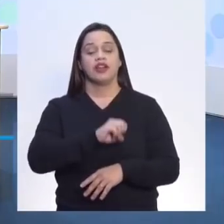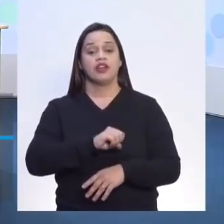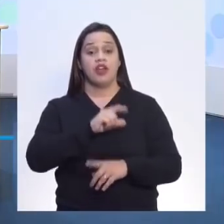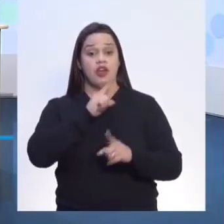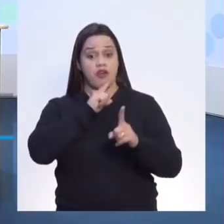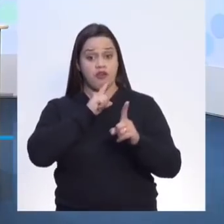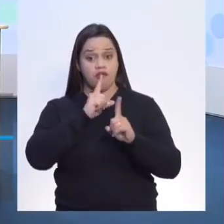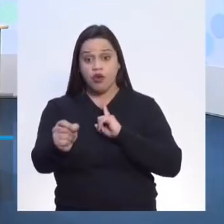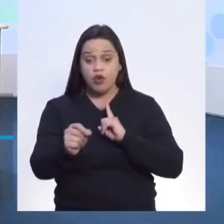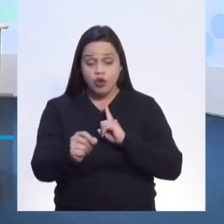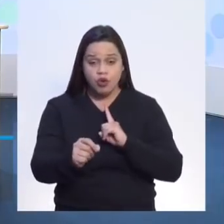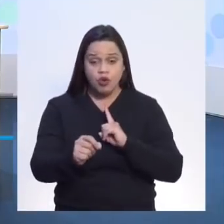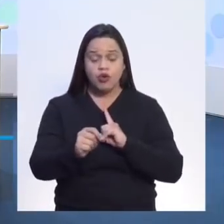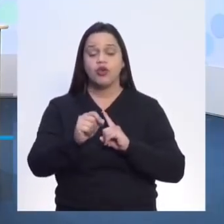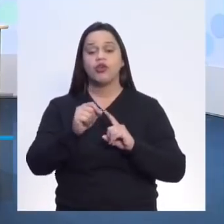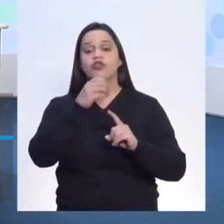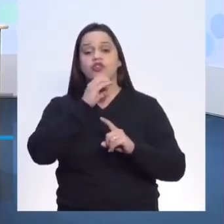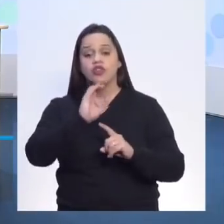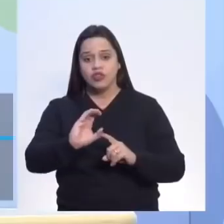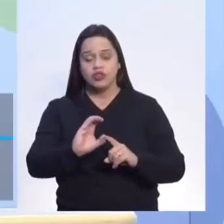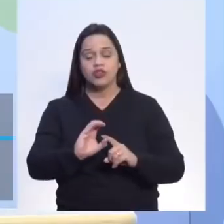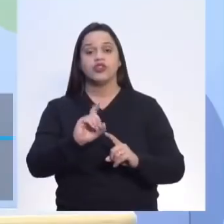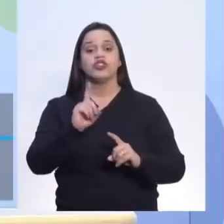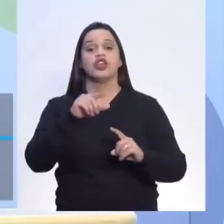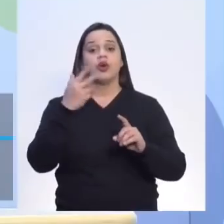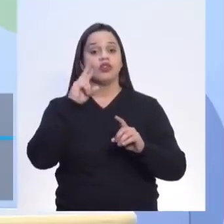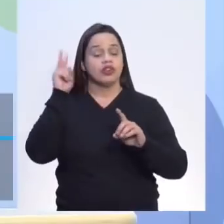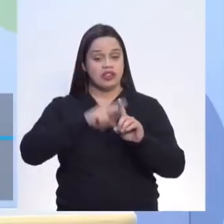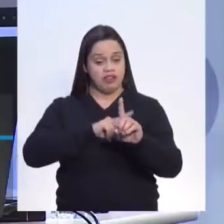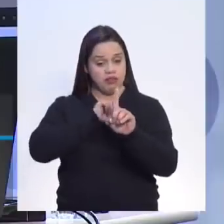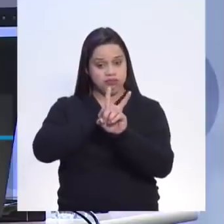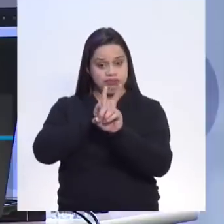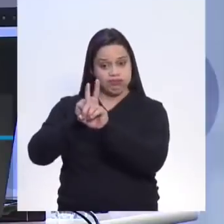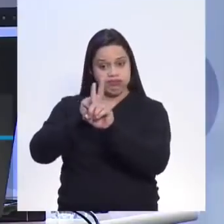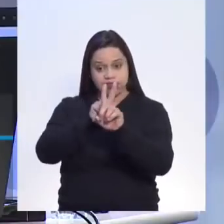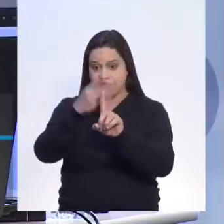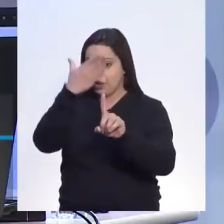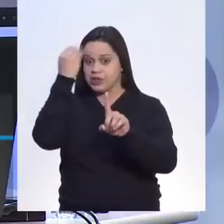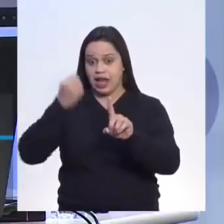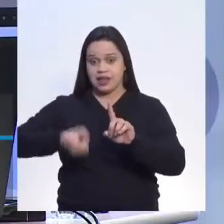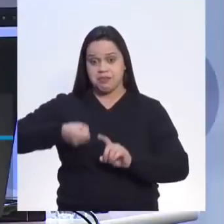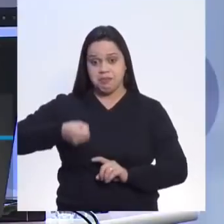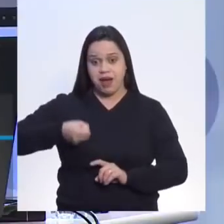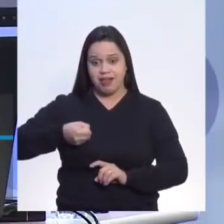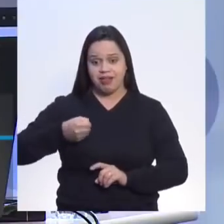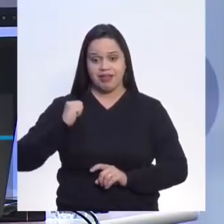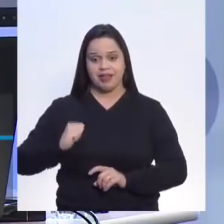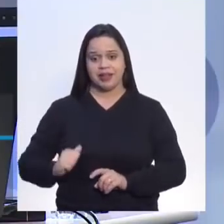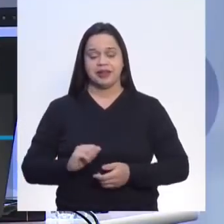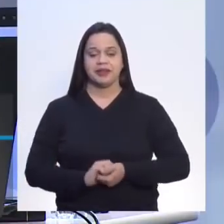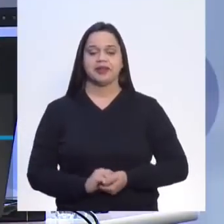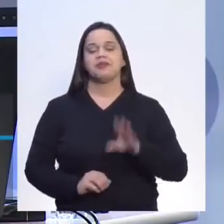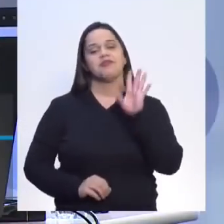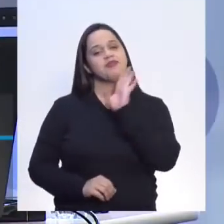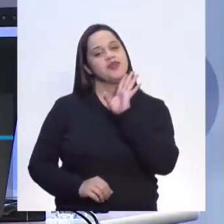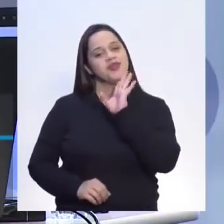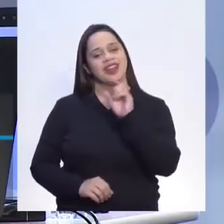sacerdote quando ele vier saindo e não esqueça a maletinha. Boa, Muito Pro. bem, arrasaram. Então, o que ele está